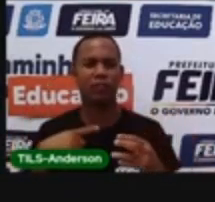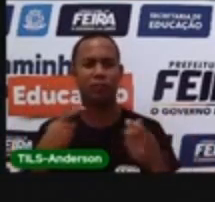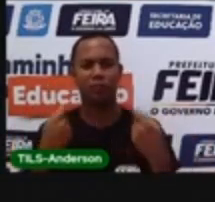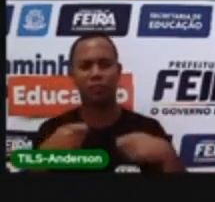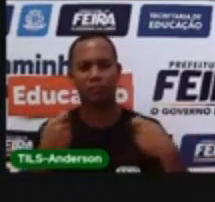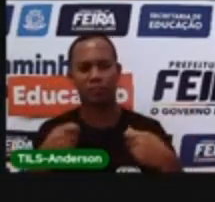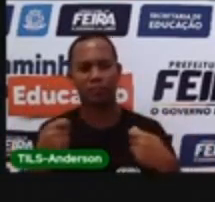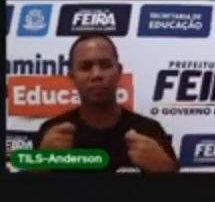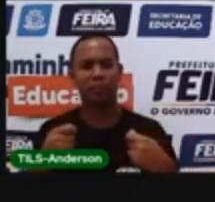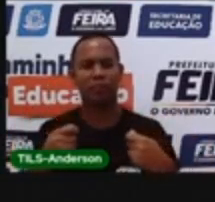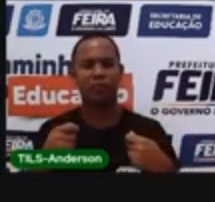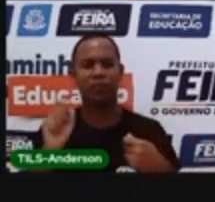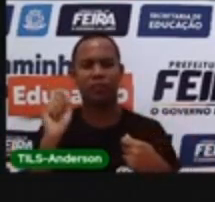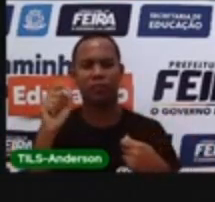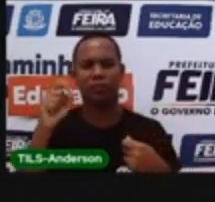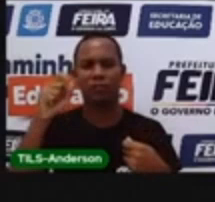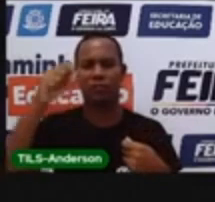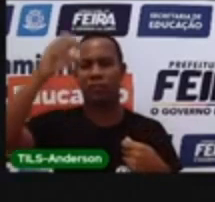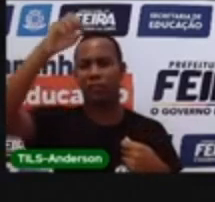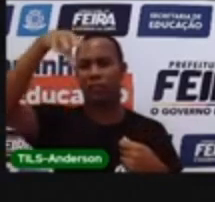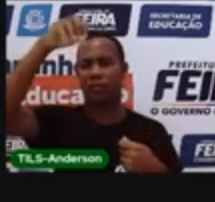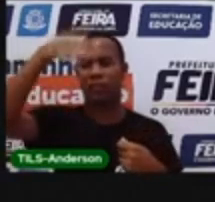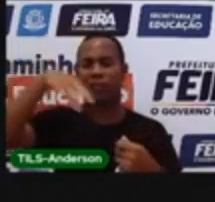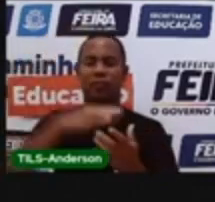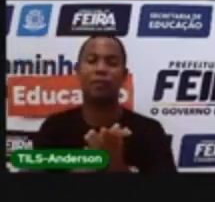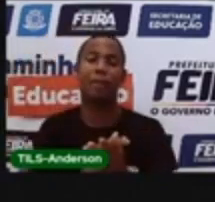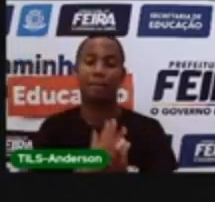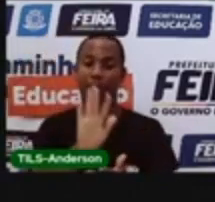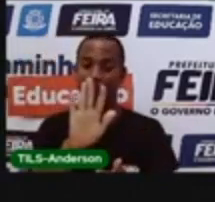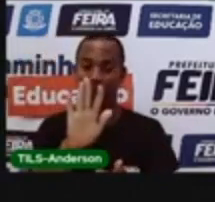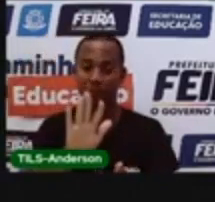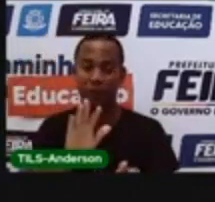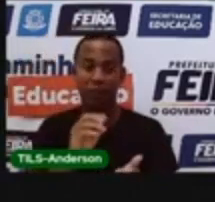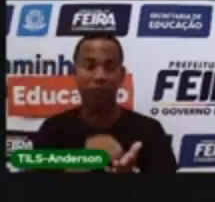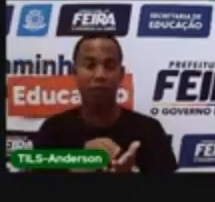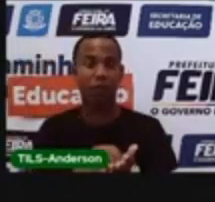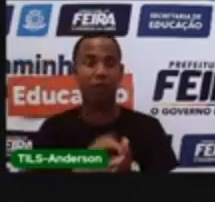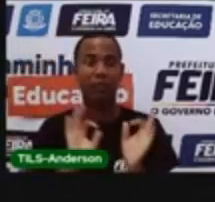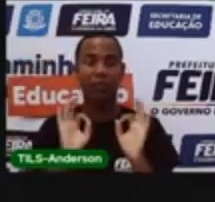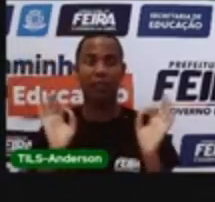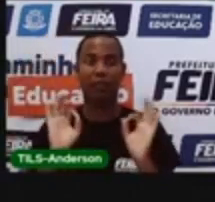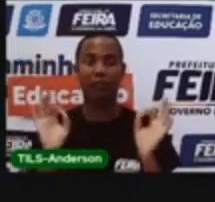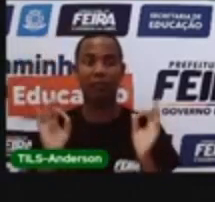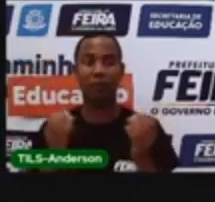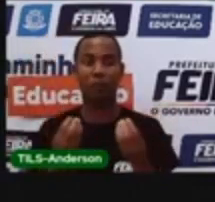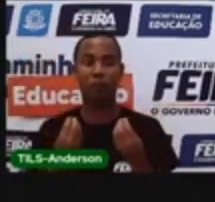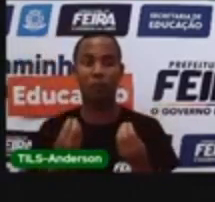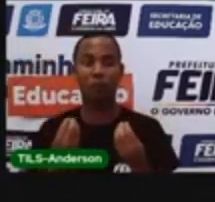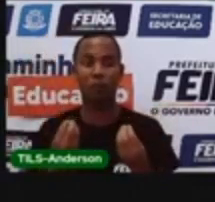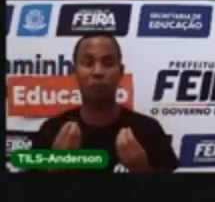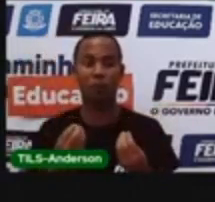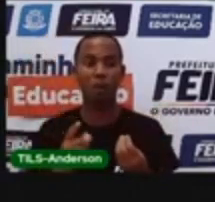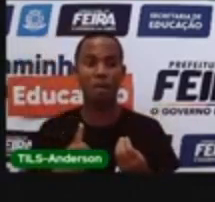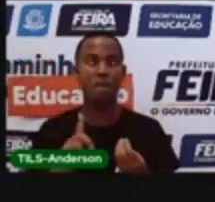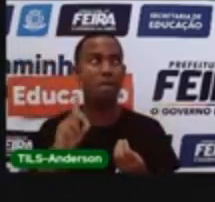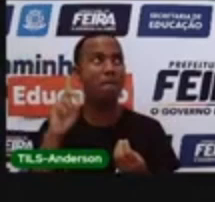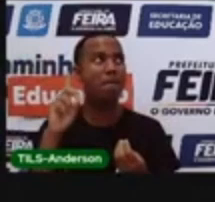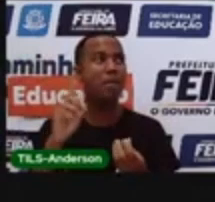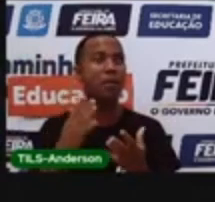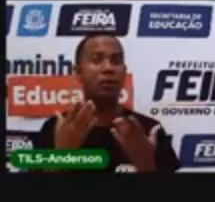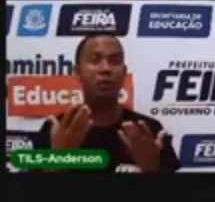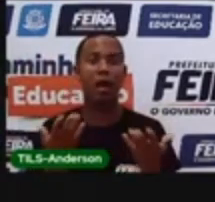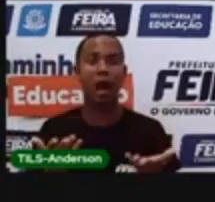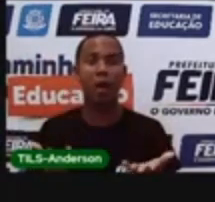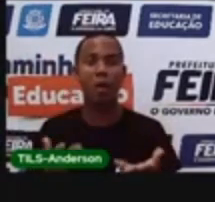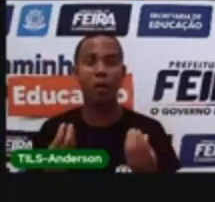precisa da energia elétrica. Então, basta não ter para a gente pensar: oh, meu Deus, e